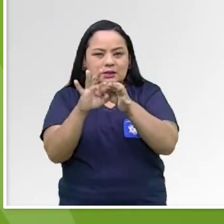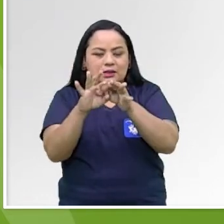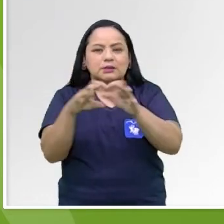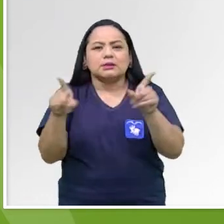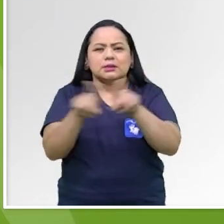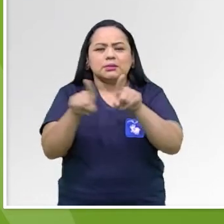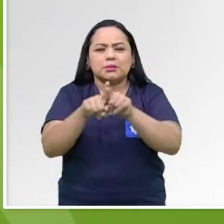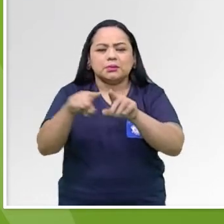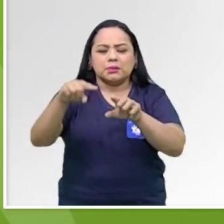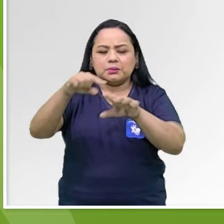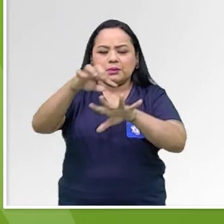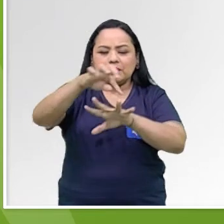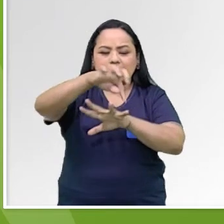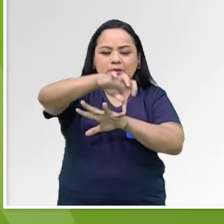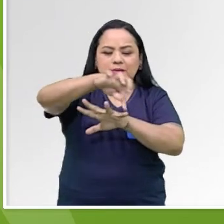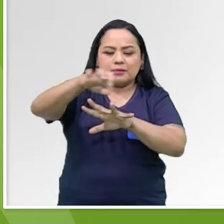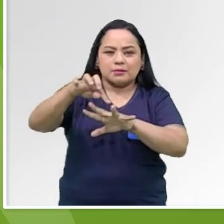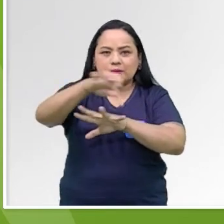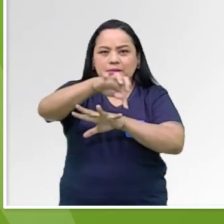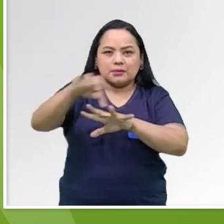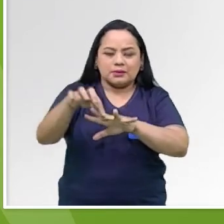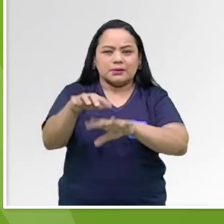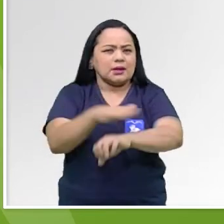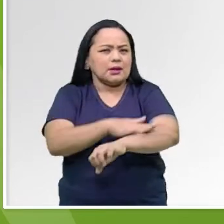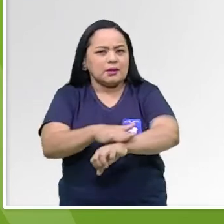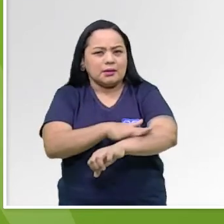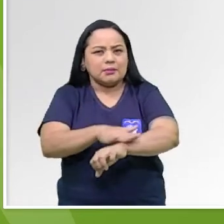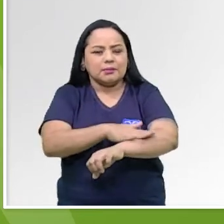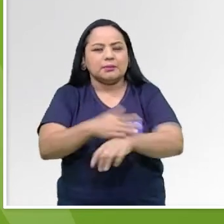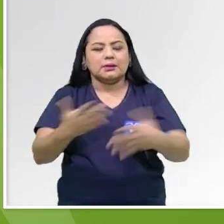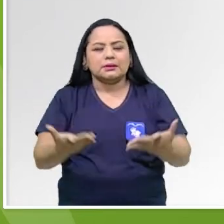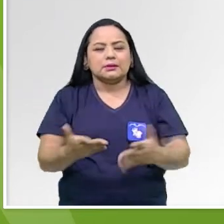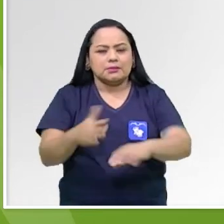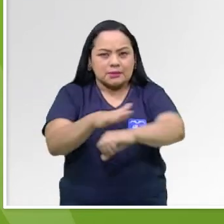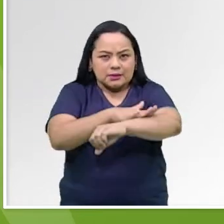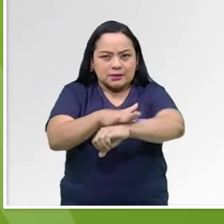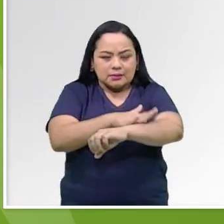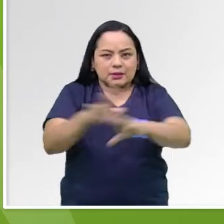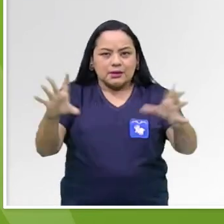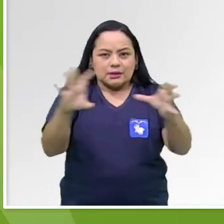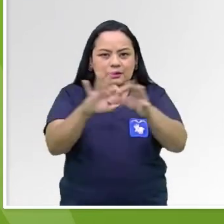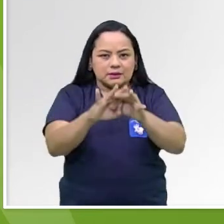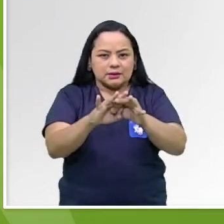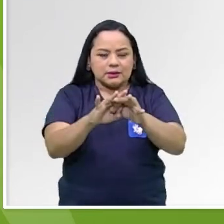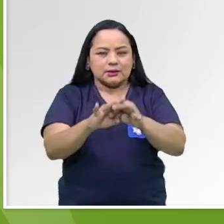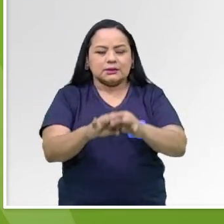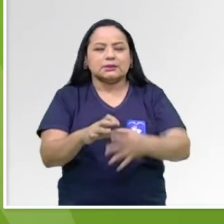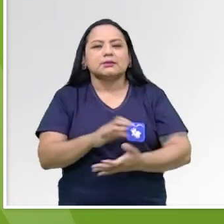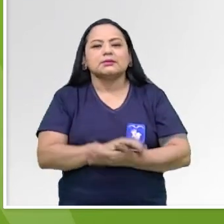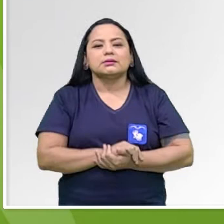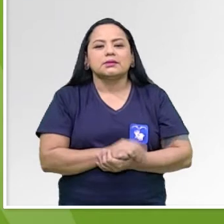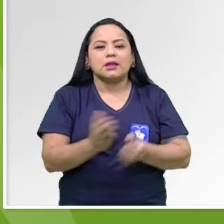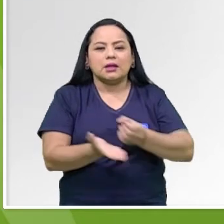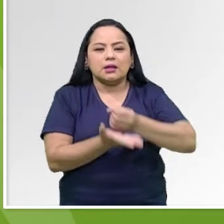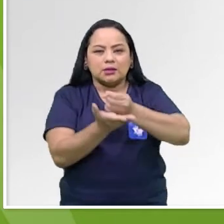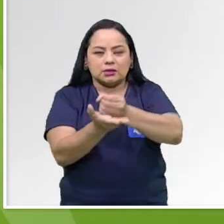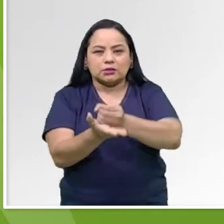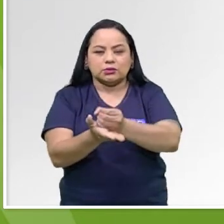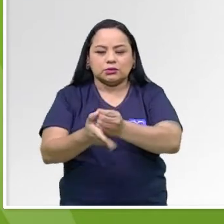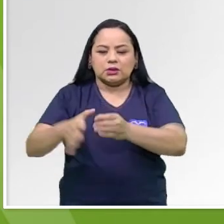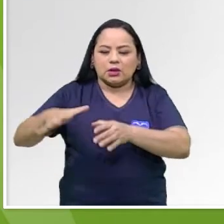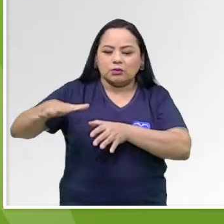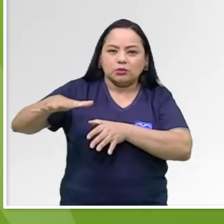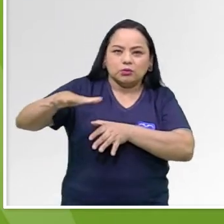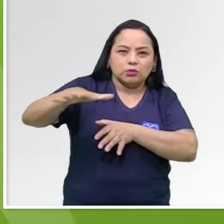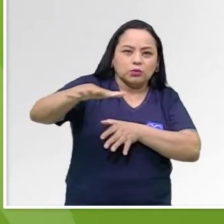membrana, né, que é a pele deles. E aí, essa pele fica ligada entre os membros e ajuda eles a planar, tá? Eles